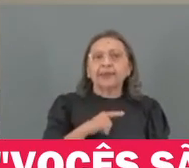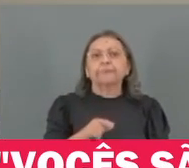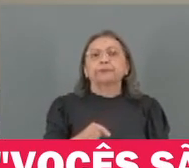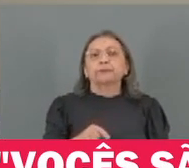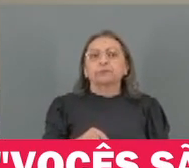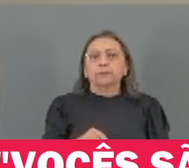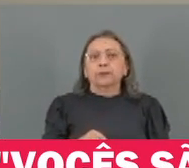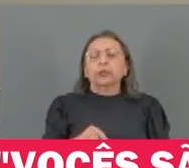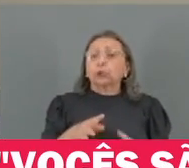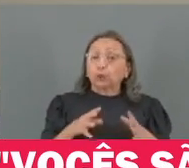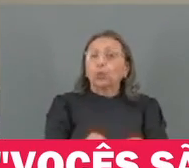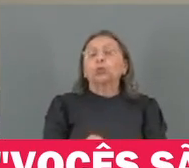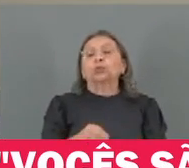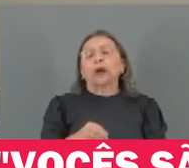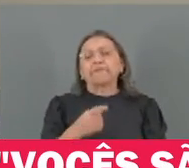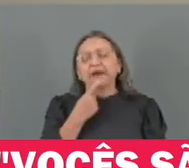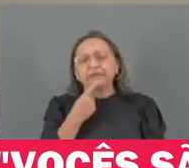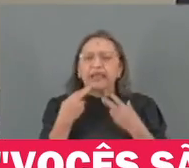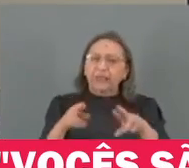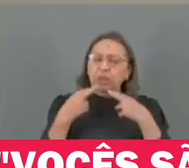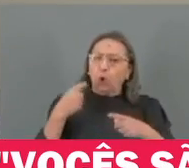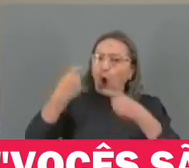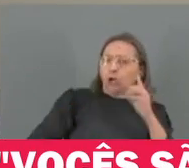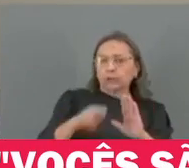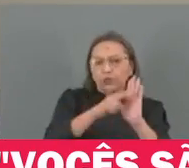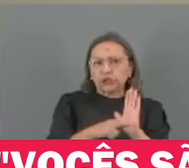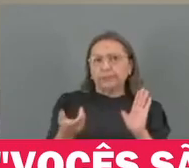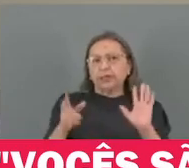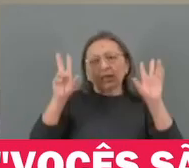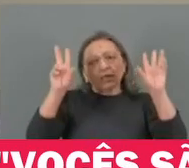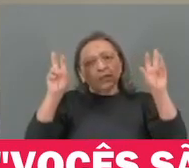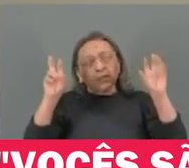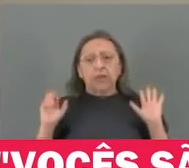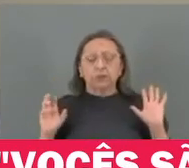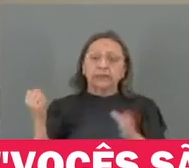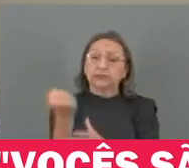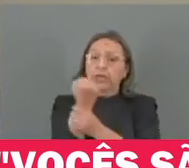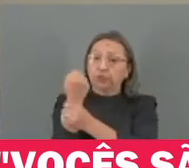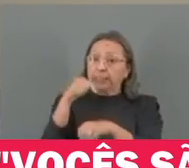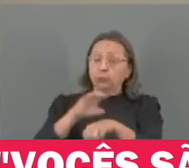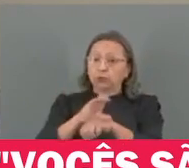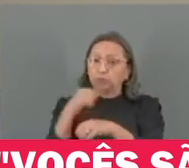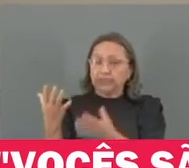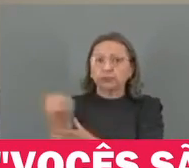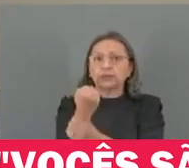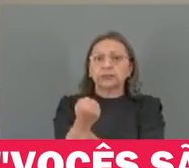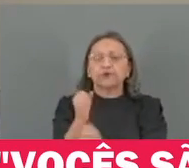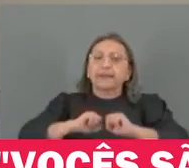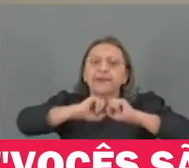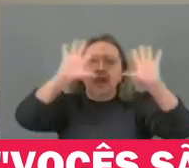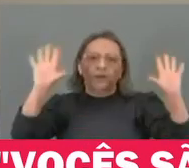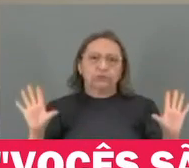pregação contra o regime instituído, digamos, assegurado pela Constituição, foi